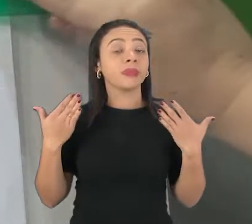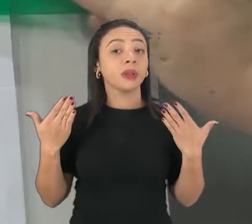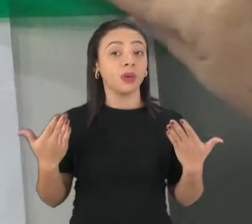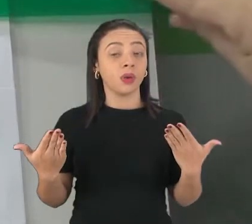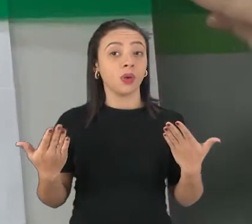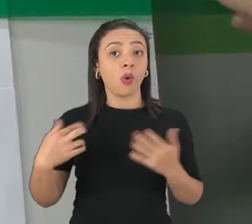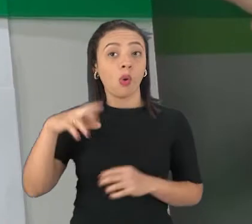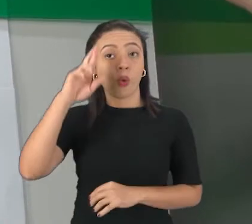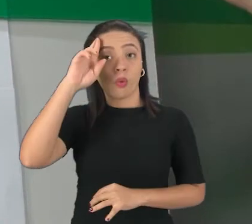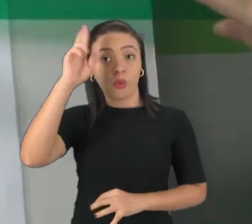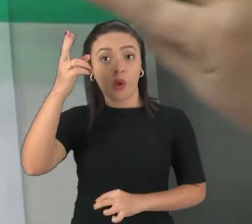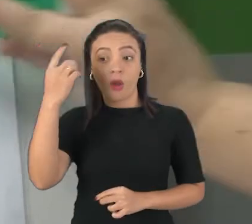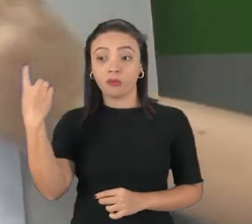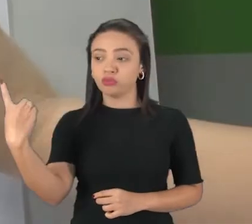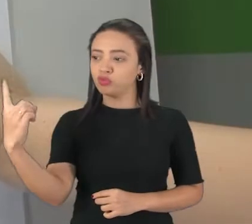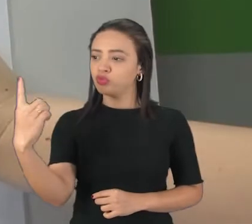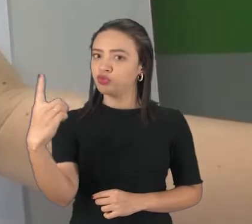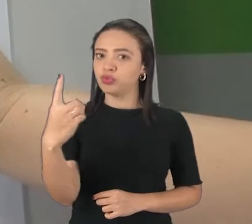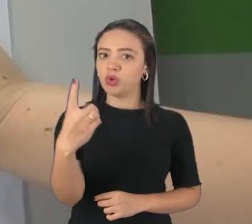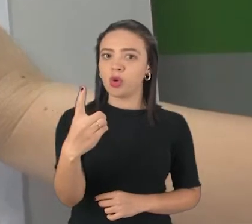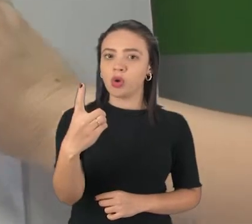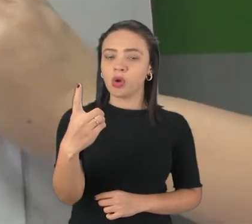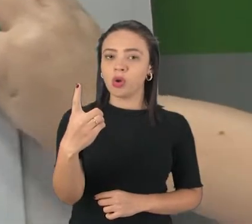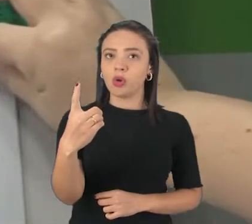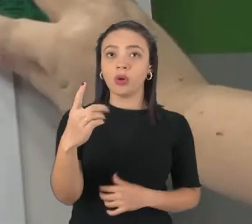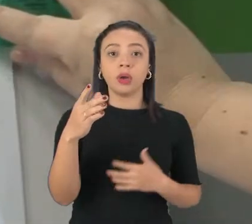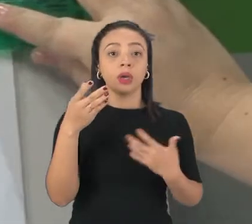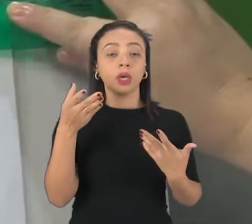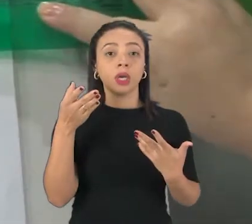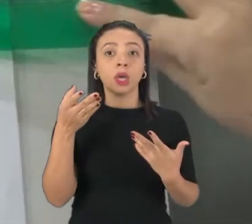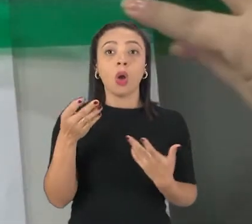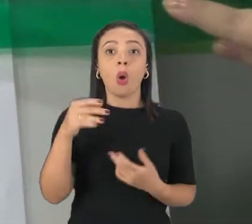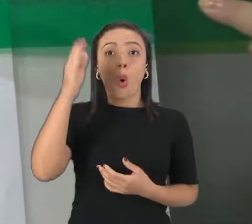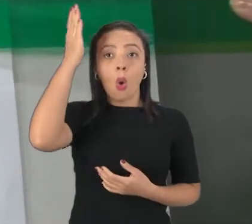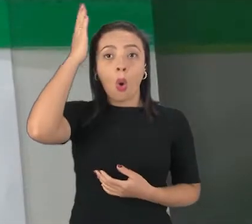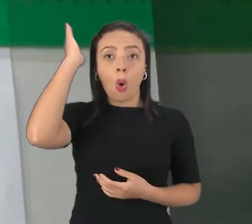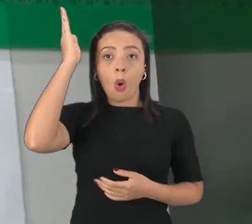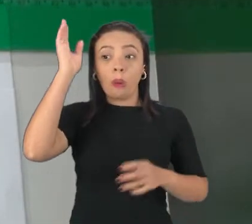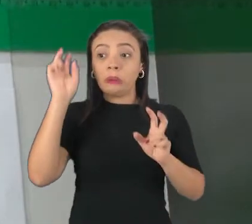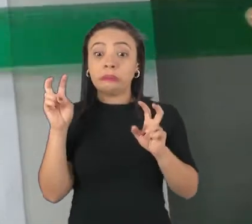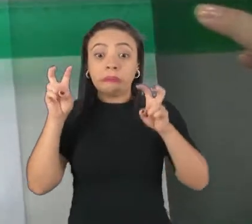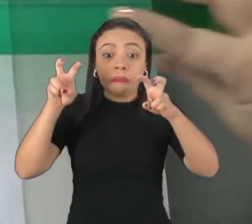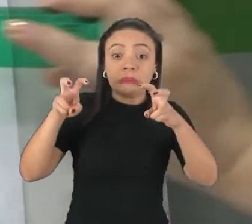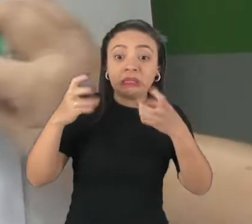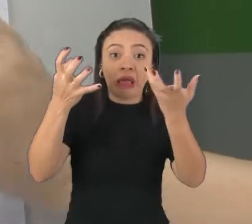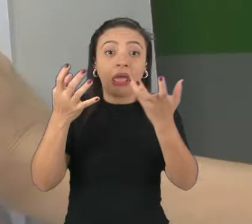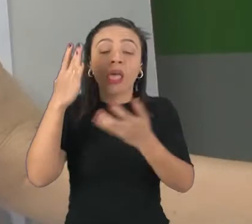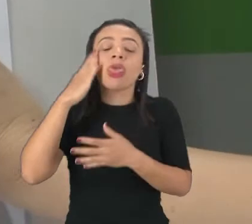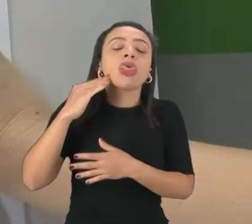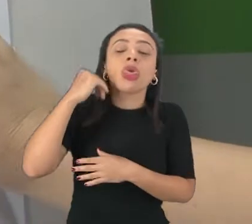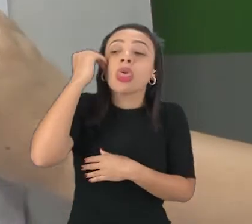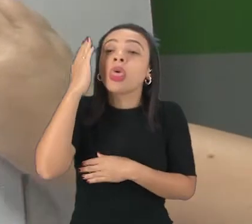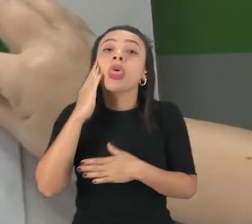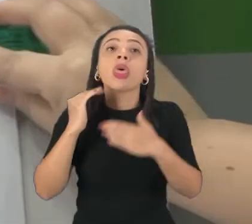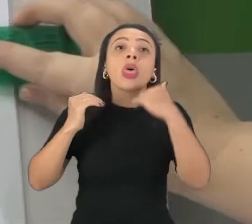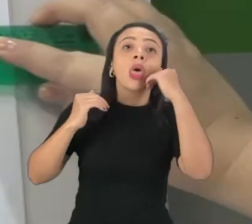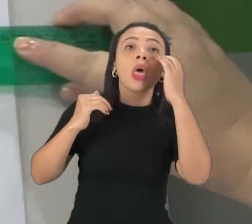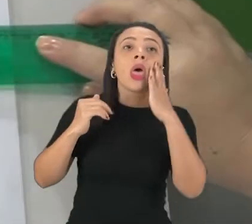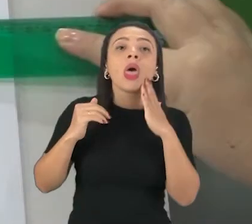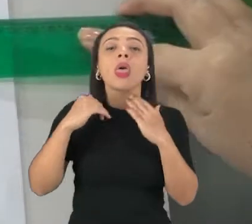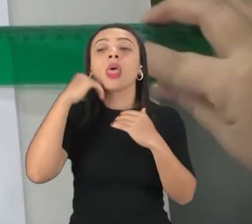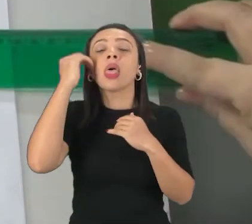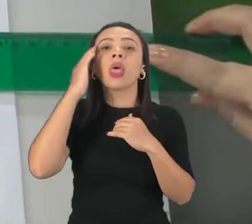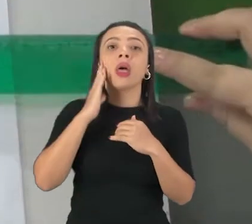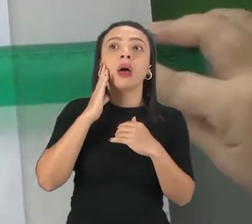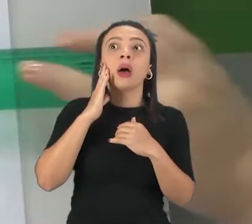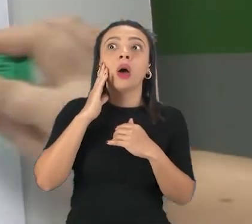Então, quando chegou o dono, pôs-lhes a pastar nos ombros e começou a querer lamber-lhe o rosto com a